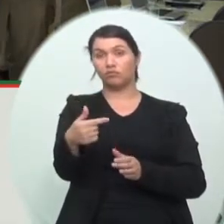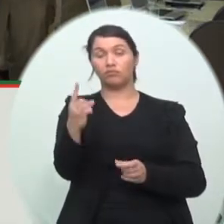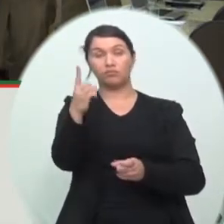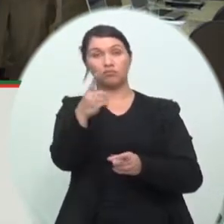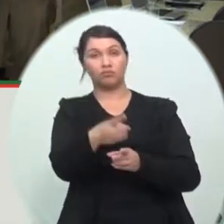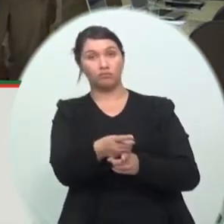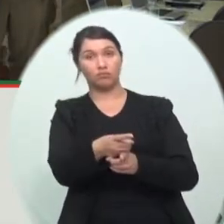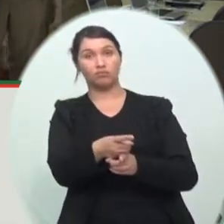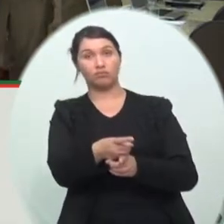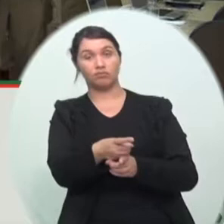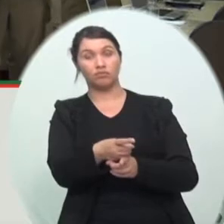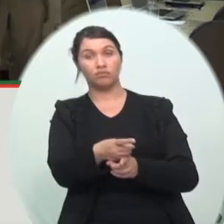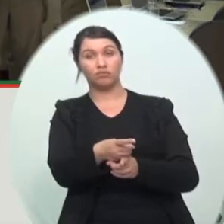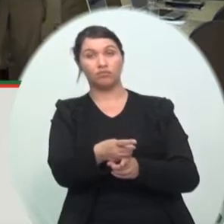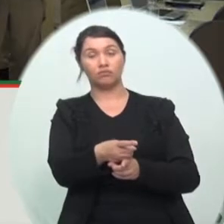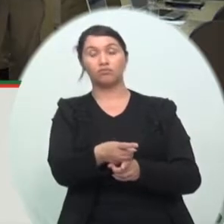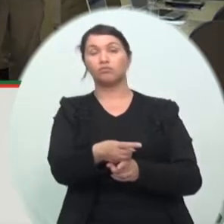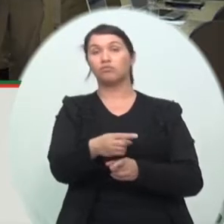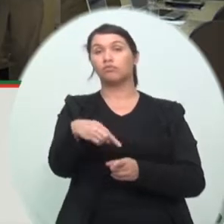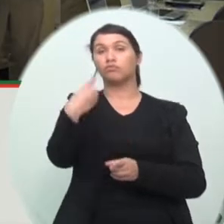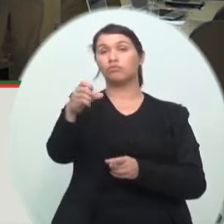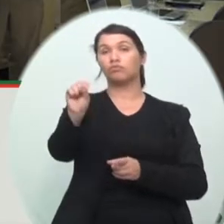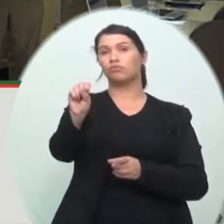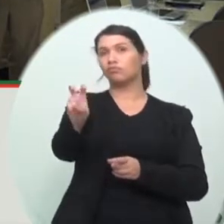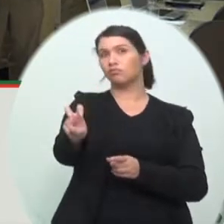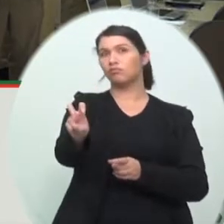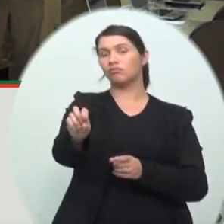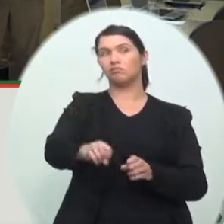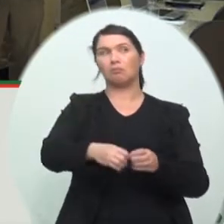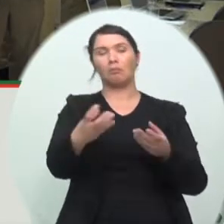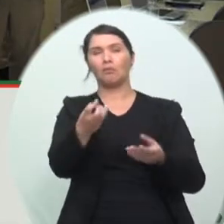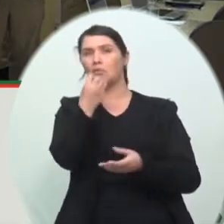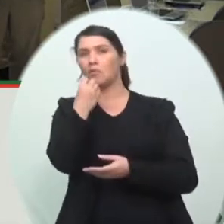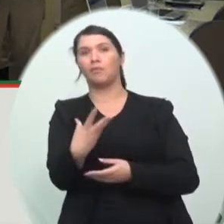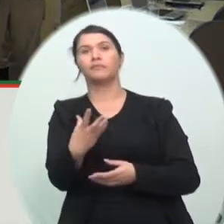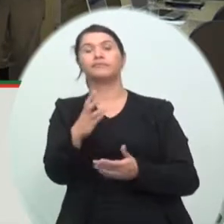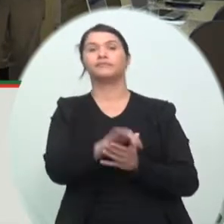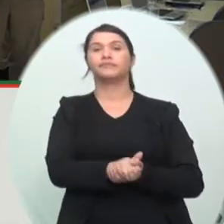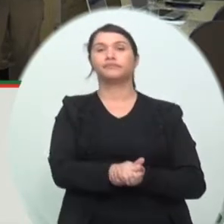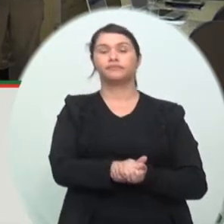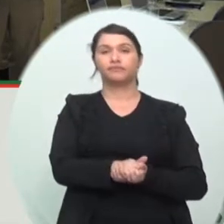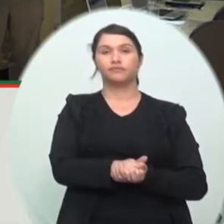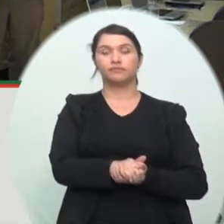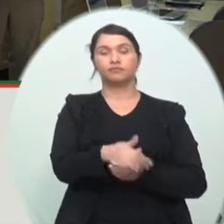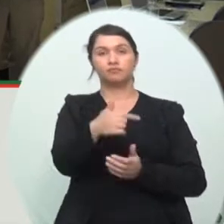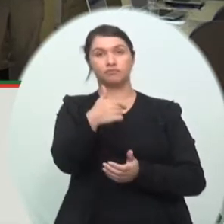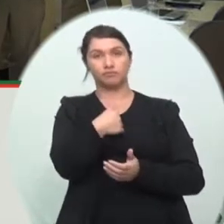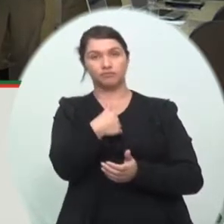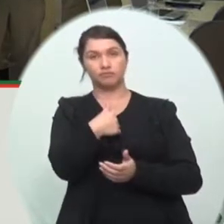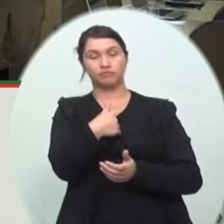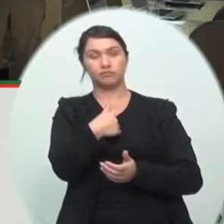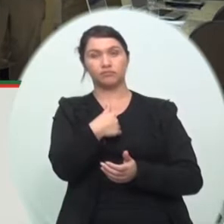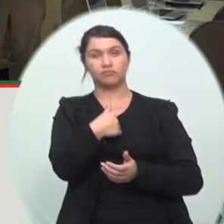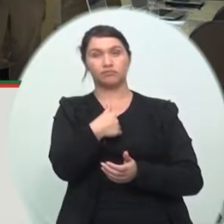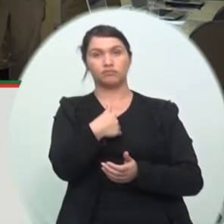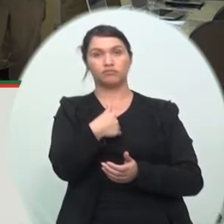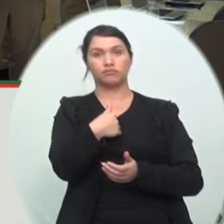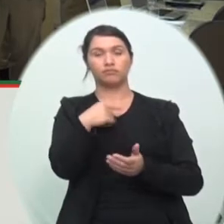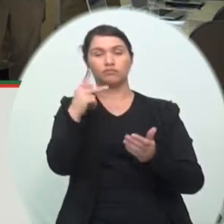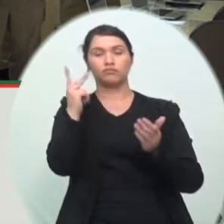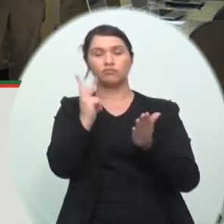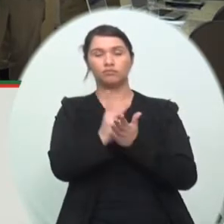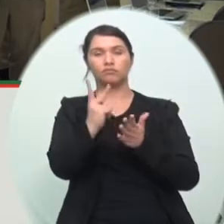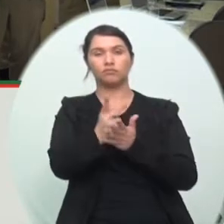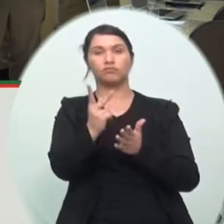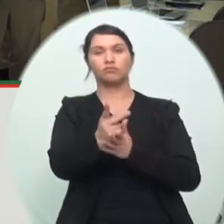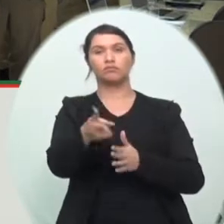Cabral. E essas pessoas me trataram muito bem. Eu faço sempre um registro